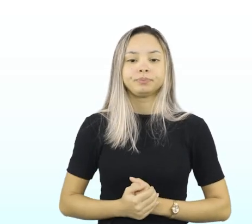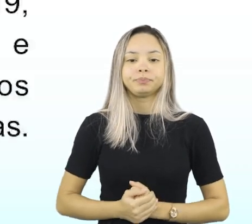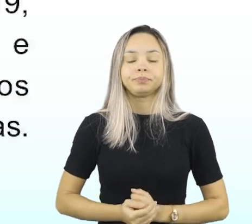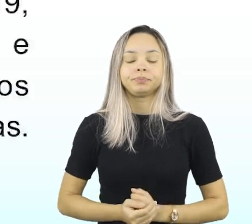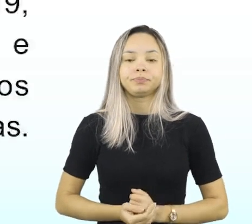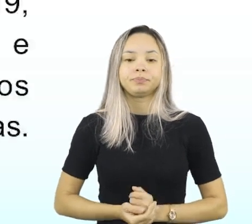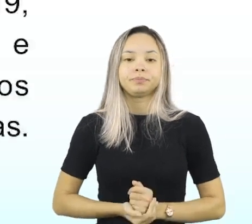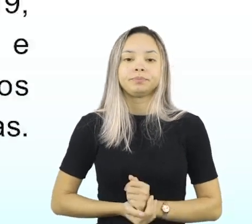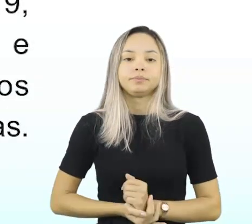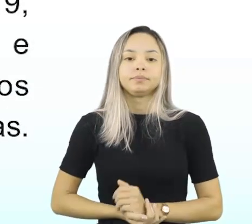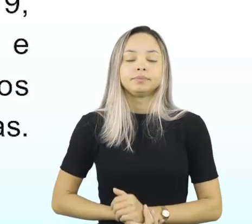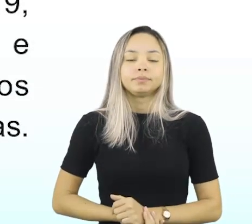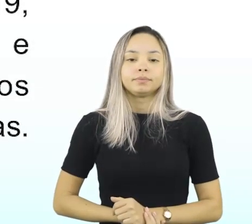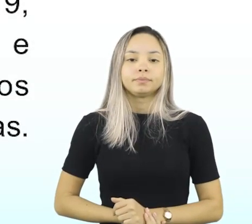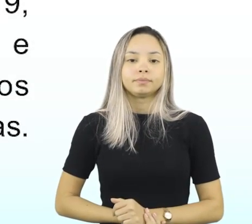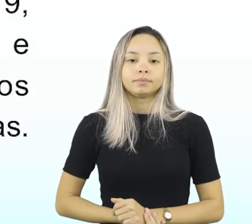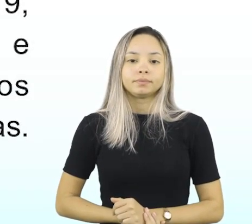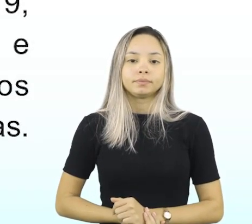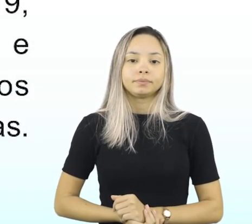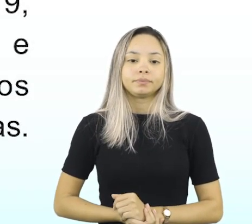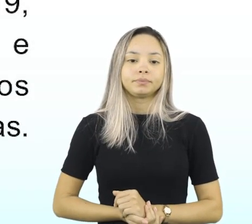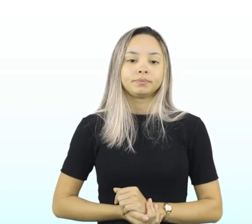apoio,